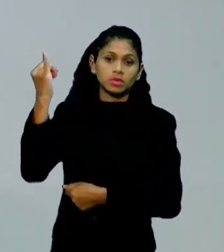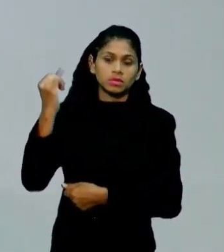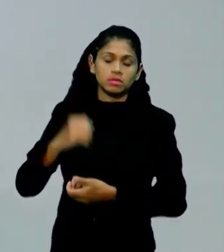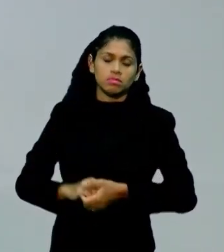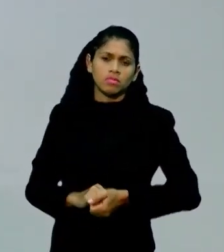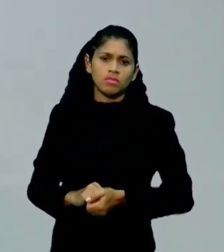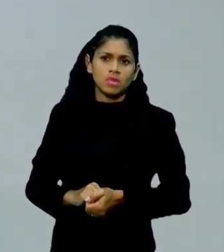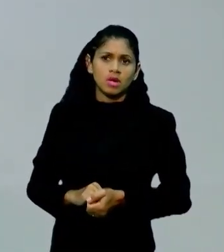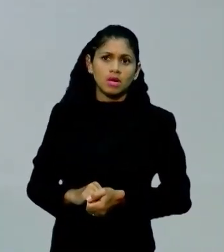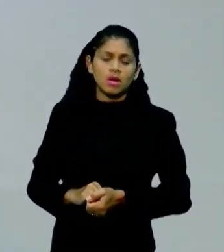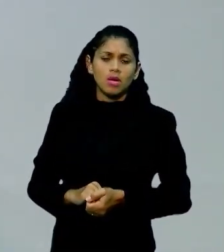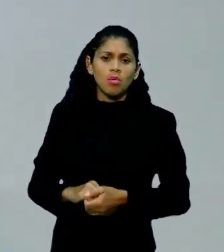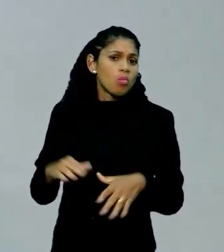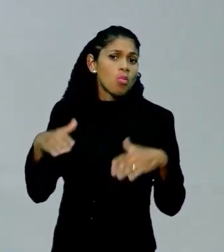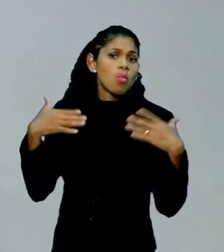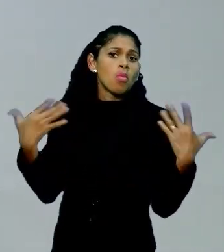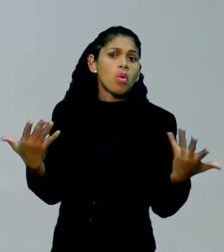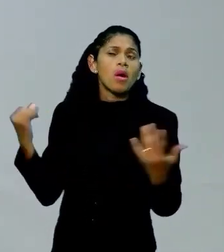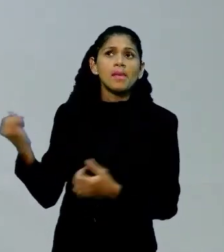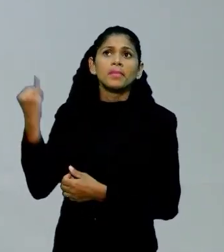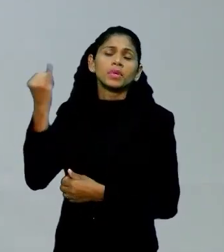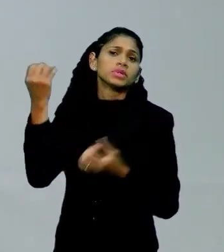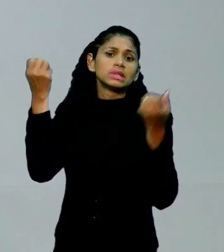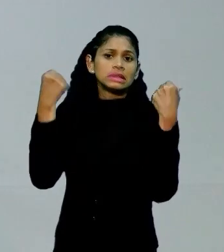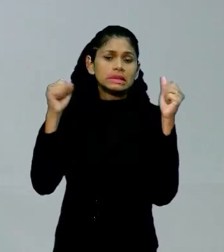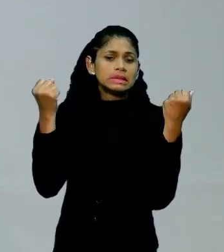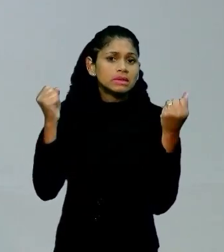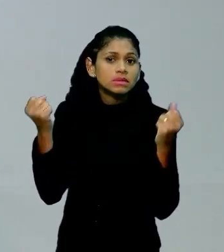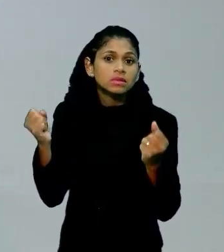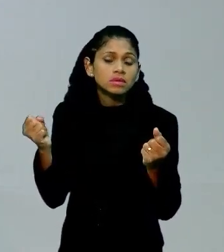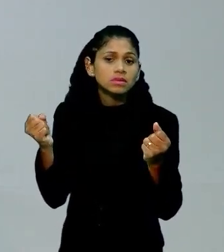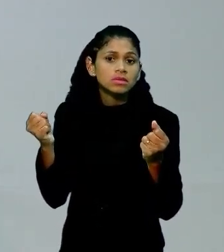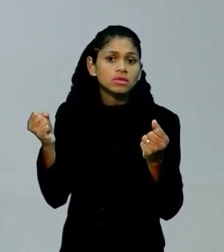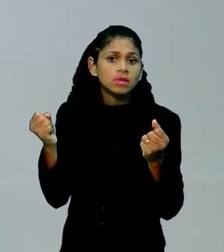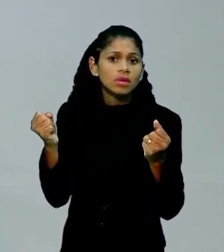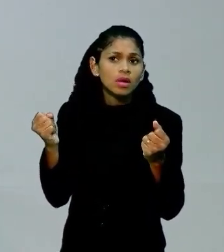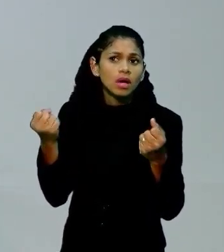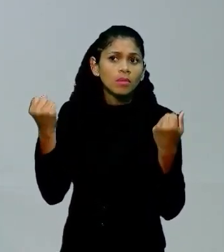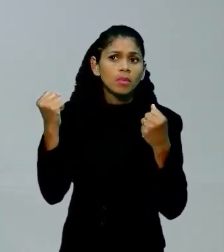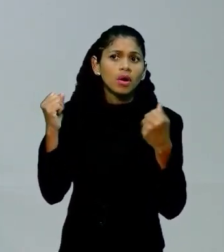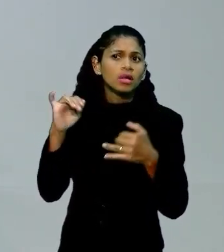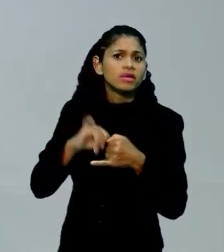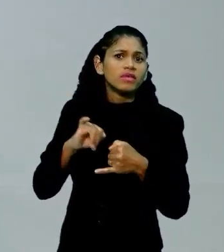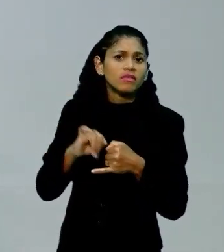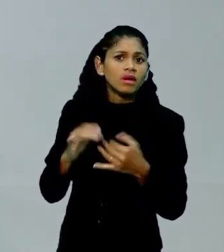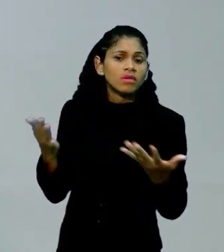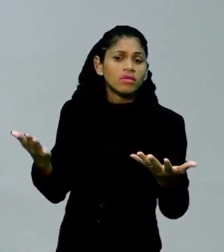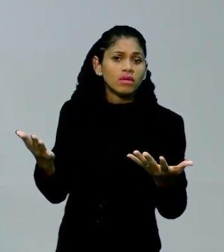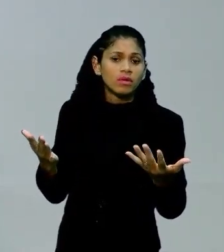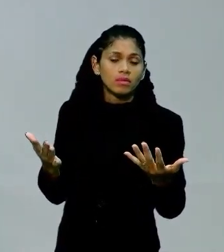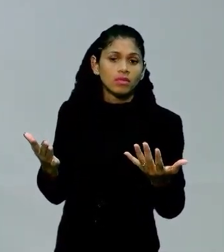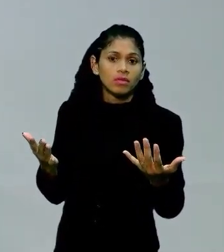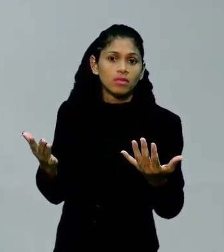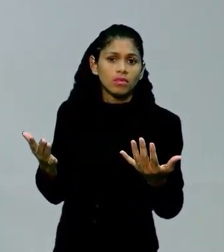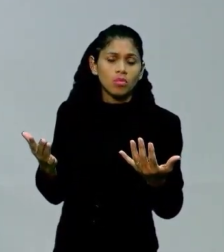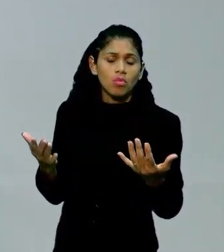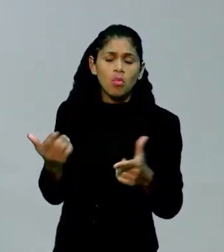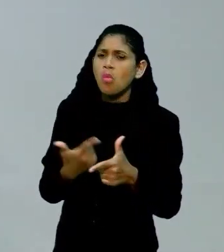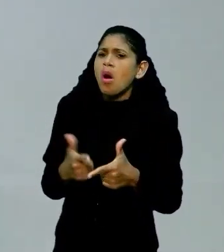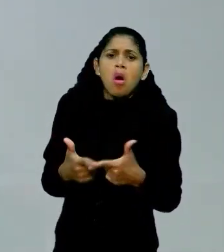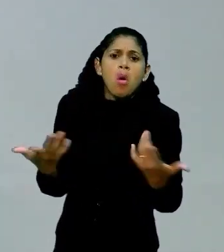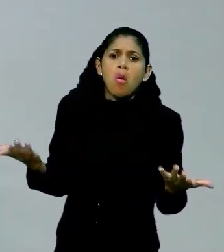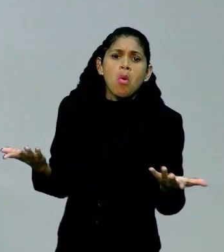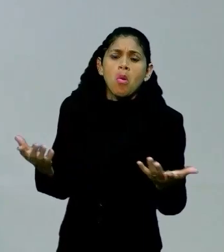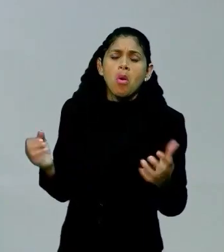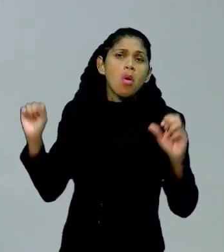Ah fazer atividade física é importante mas Qual o problema de eu não fazer atividade física O problema não é você meu amor O